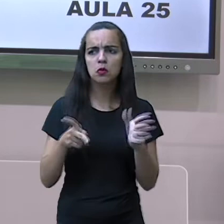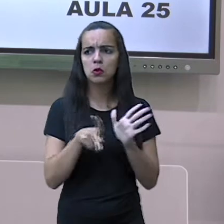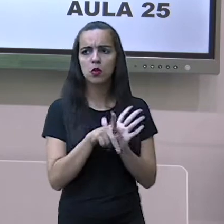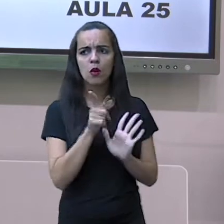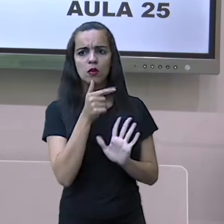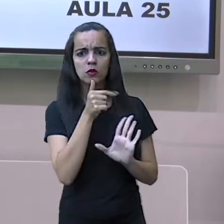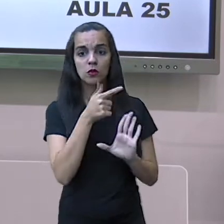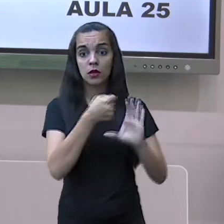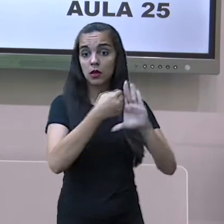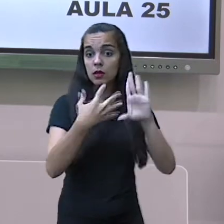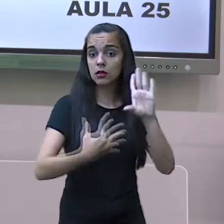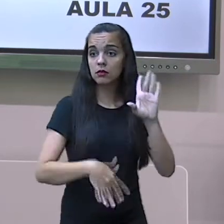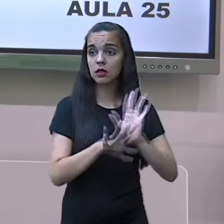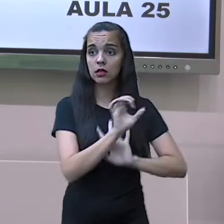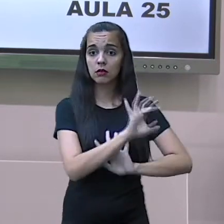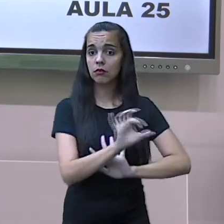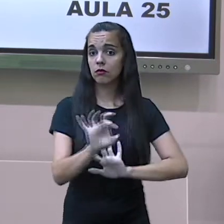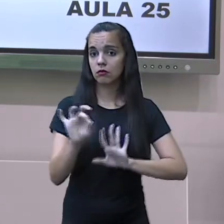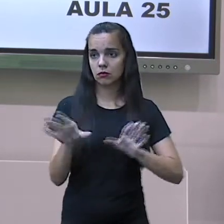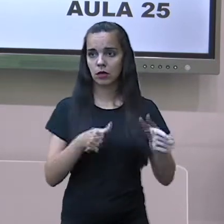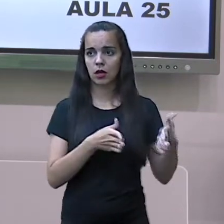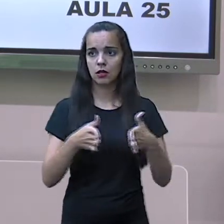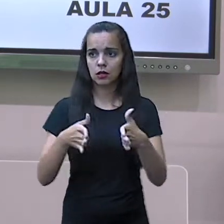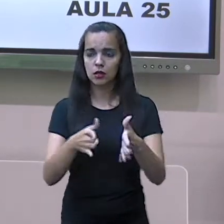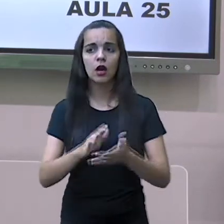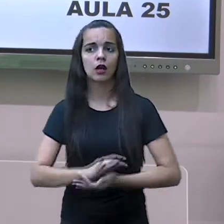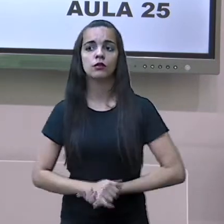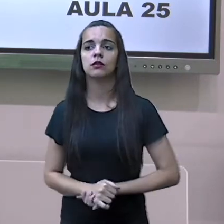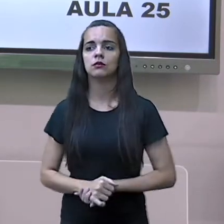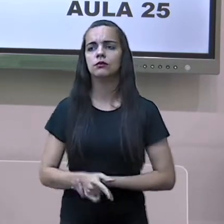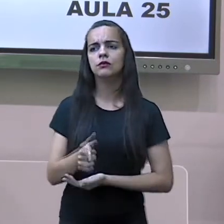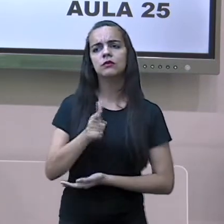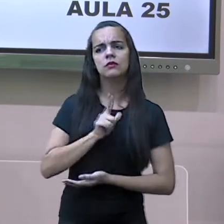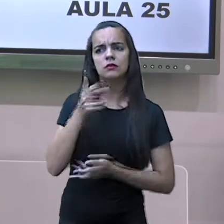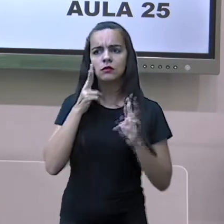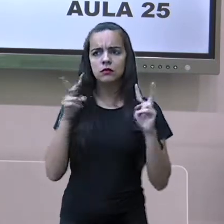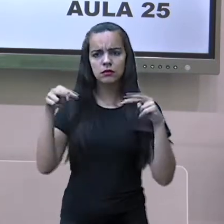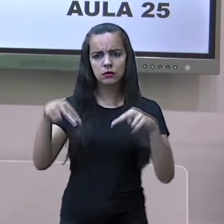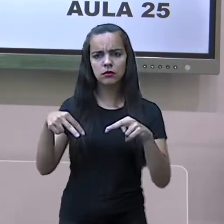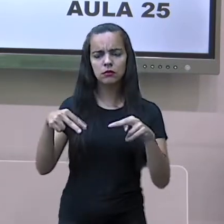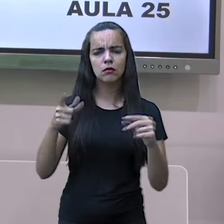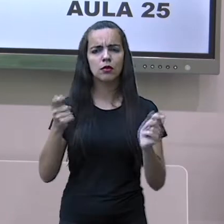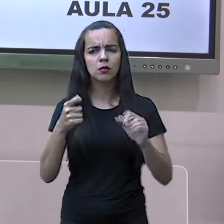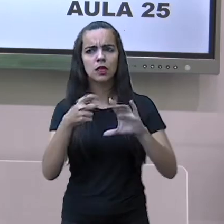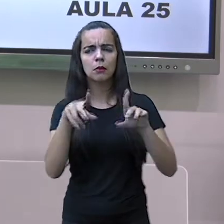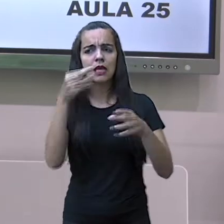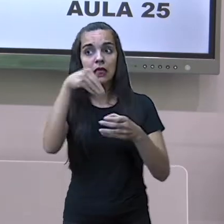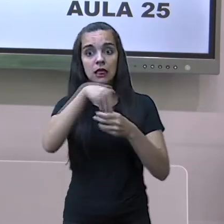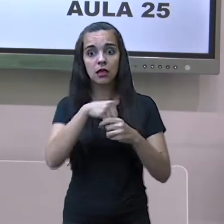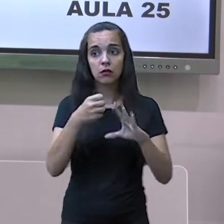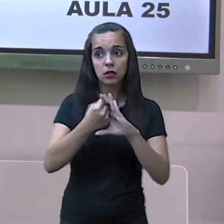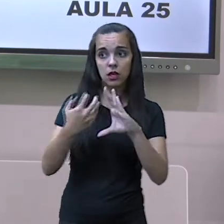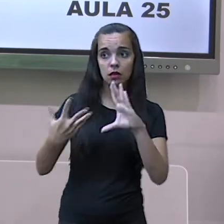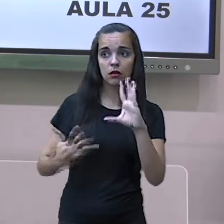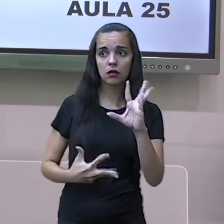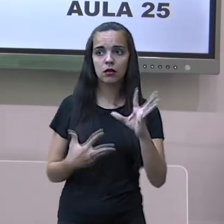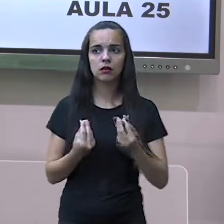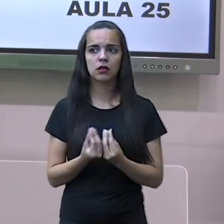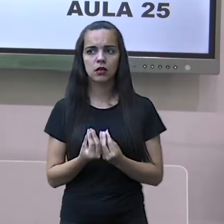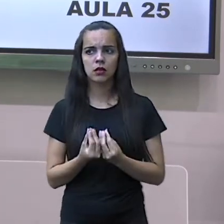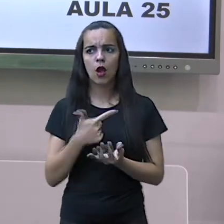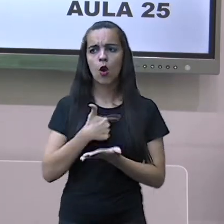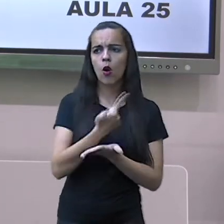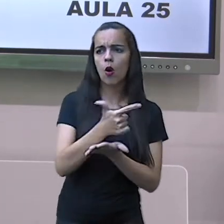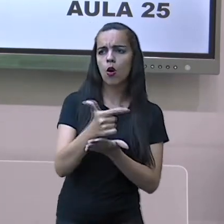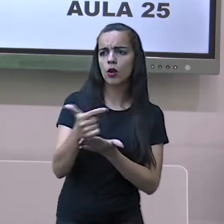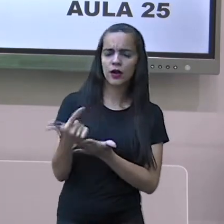vamos aprofundar mais e vamos ver que dentro dessa classificação nós vamos encontrar